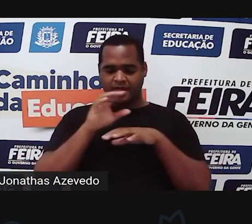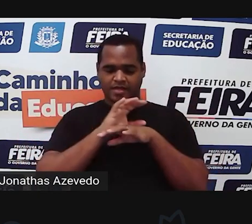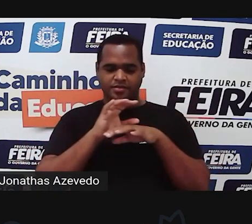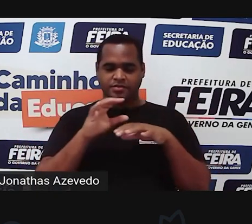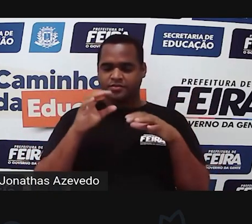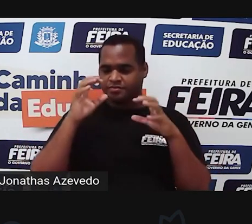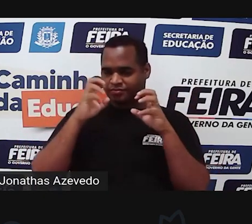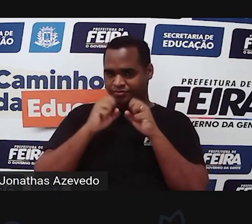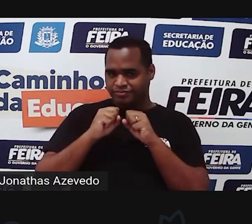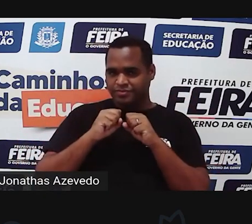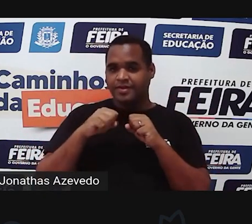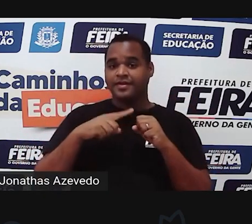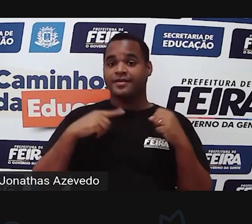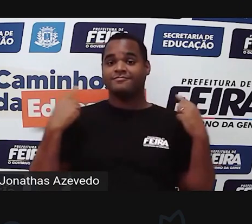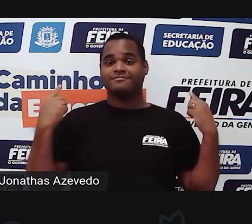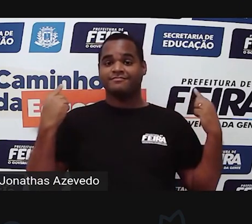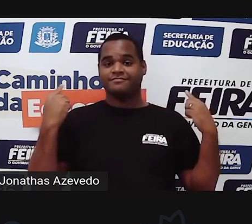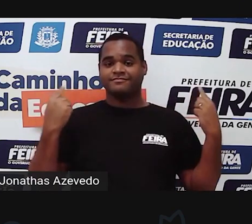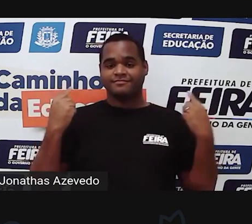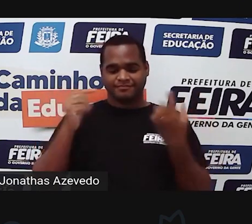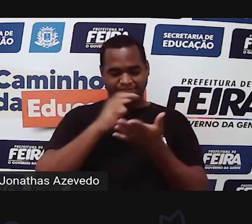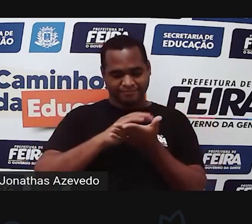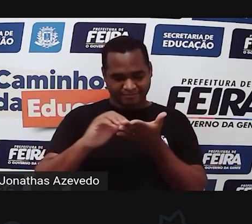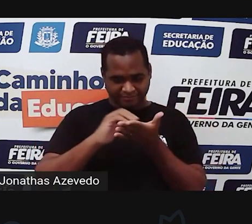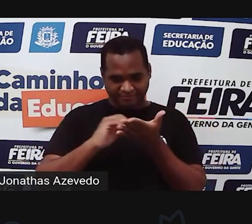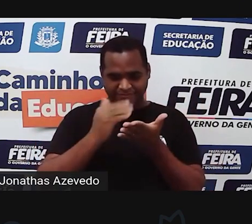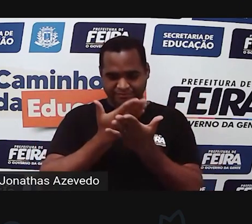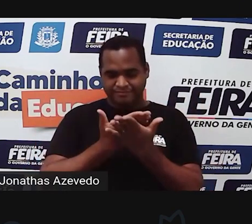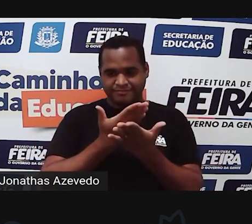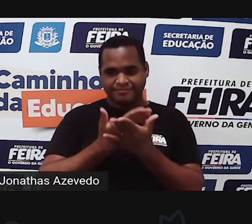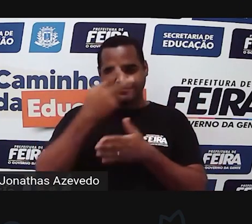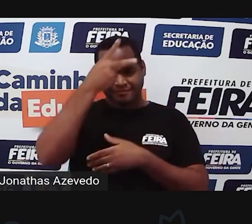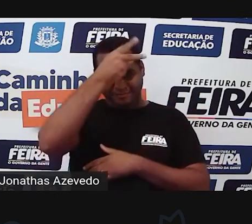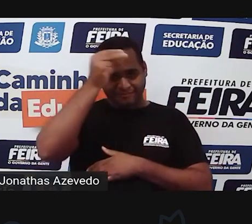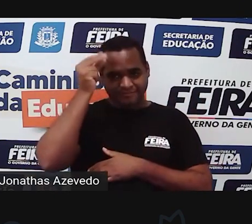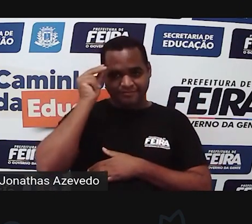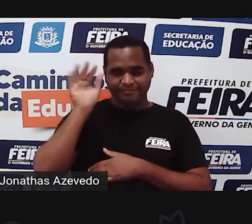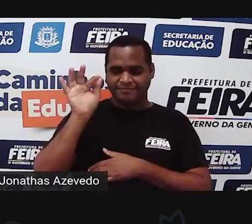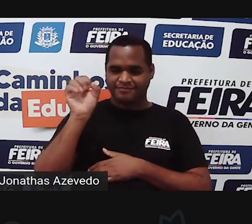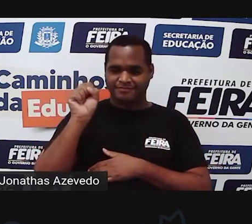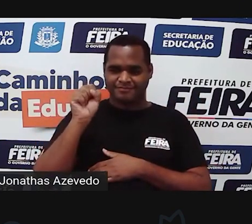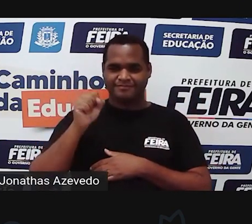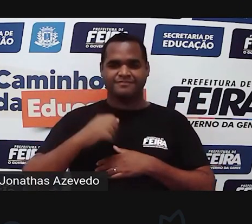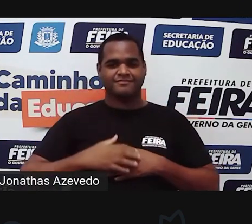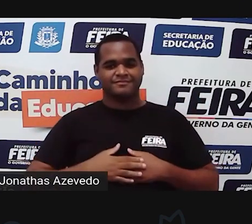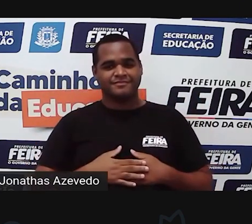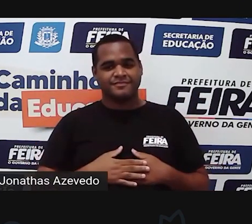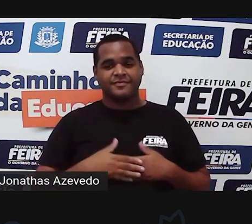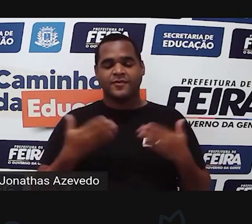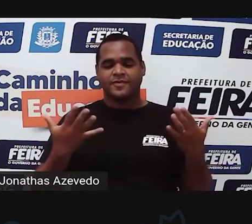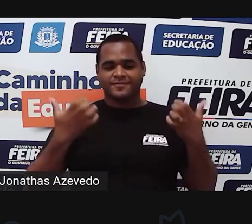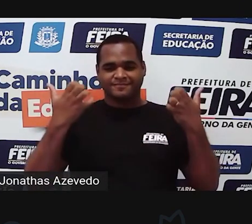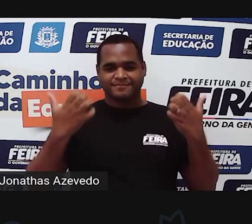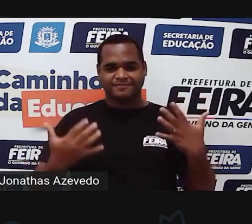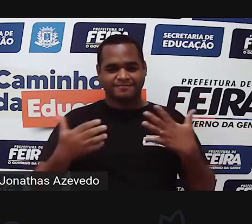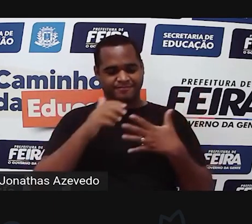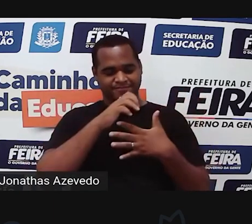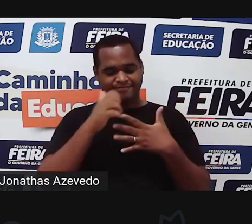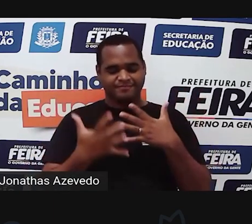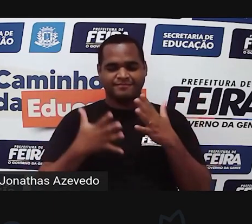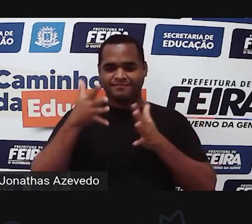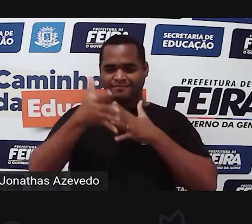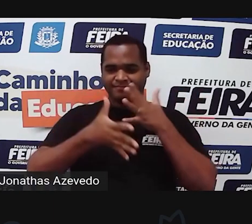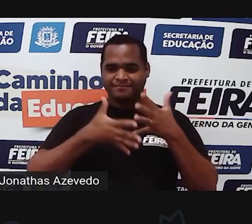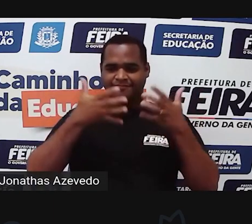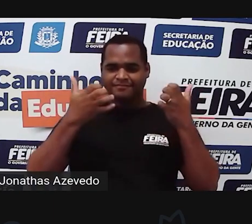Aqui atrás de mim tem a logo da Prefeitura Municipal de Feira de Santana e da Secretaria Municipal de Educação. E hoje a a participação na nossa